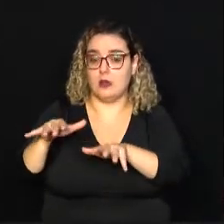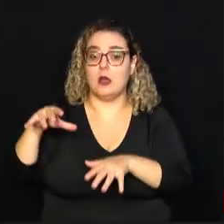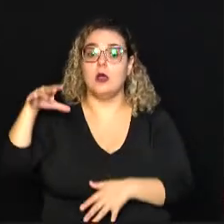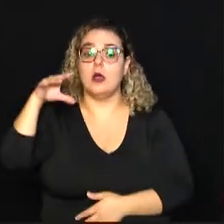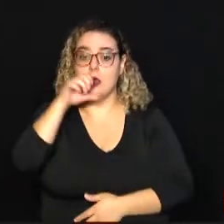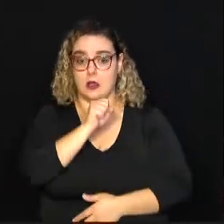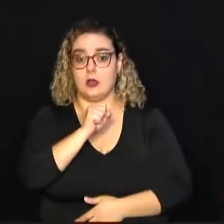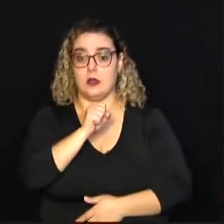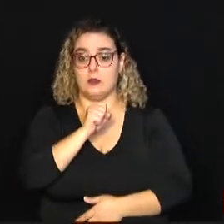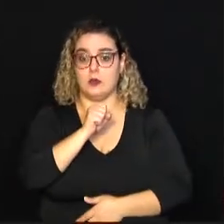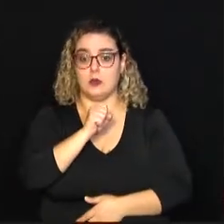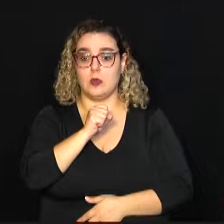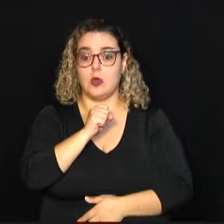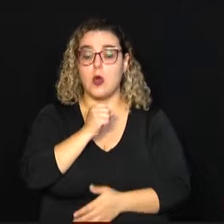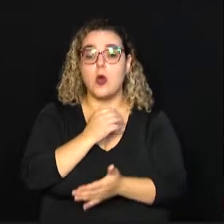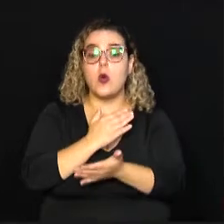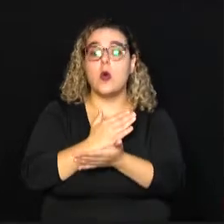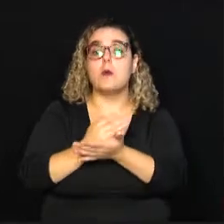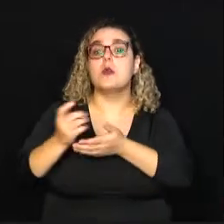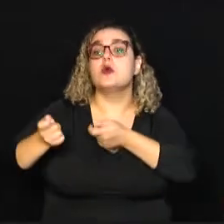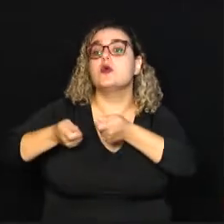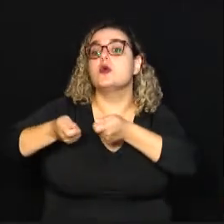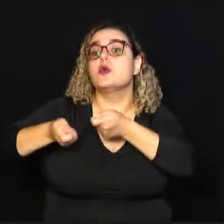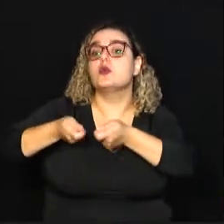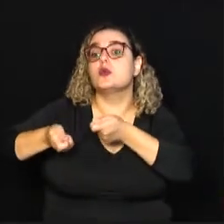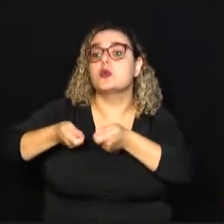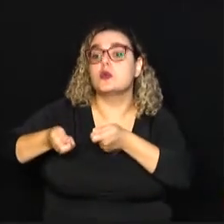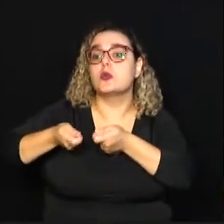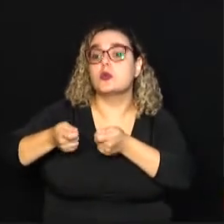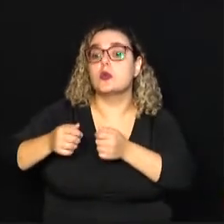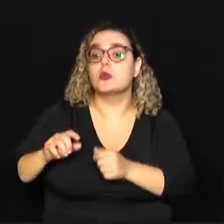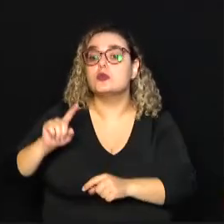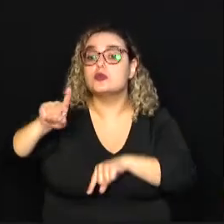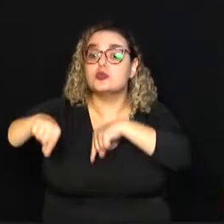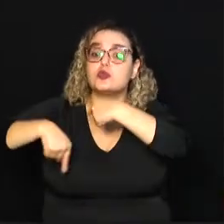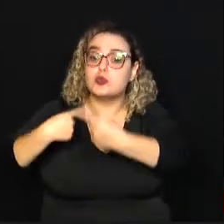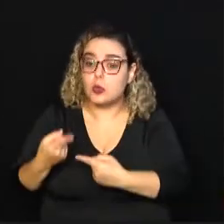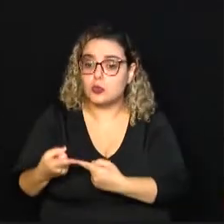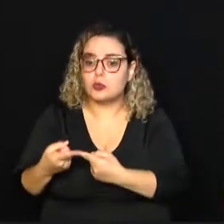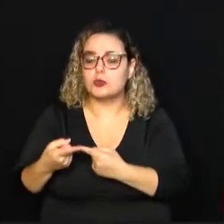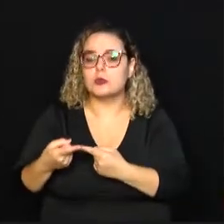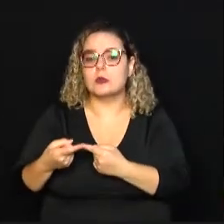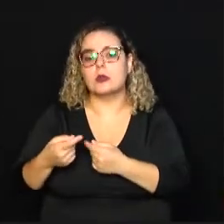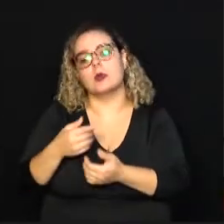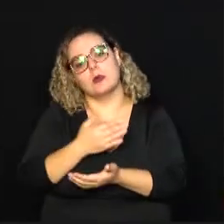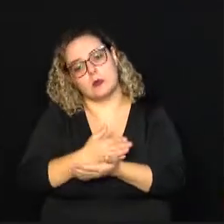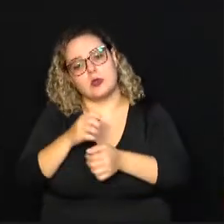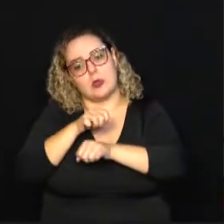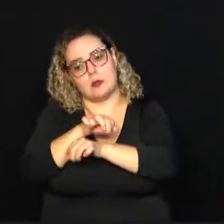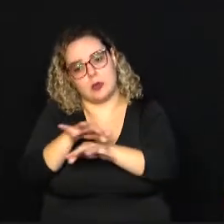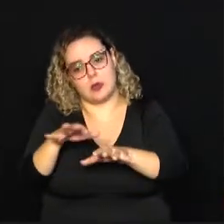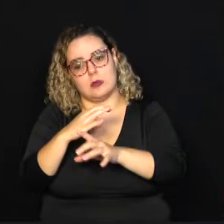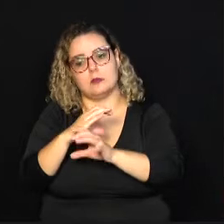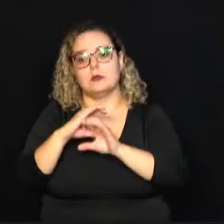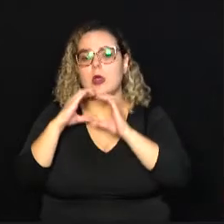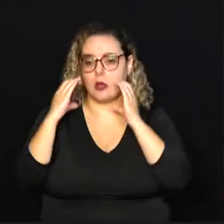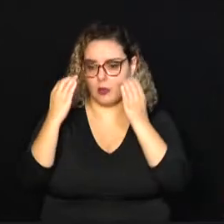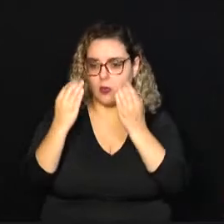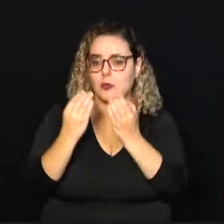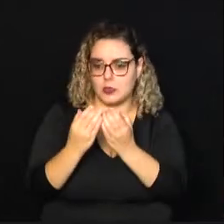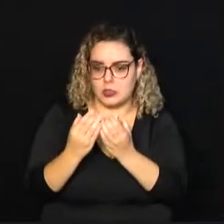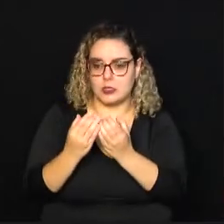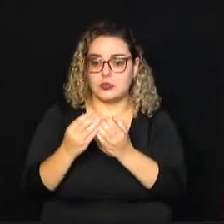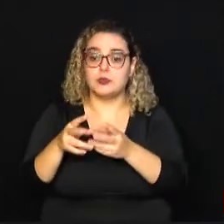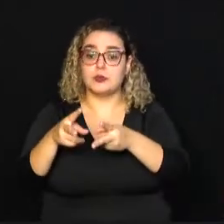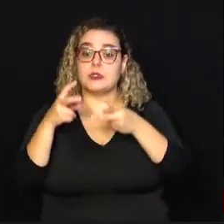mais transmissível, passou a predominar sobre os demais na circulação na comunidade. E a gente começou a ver algumas mutações